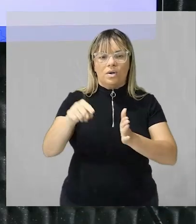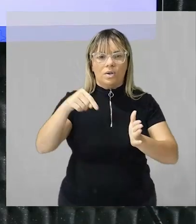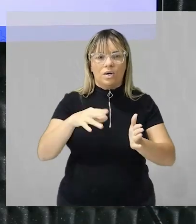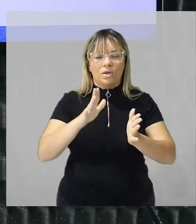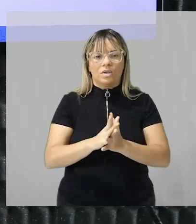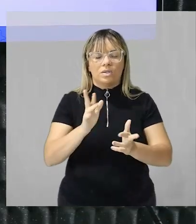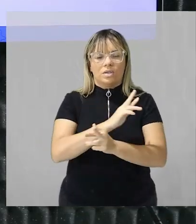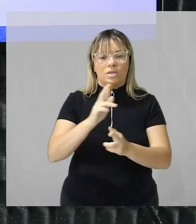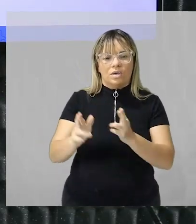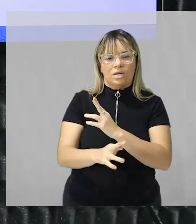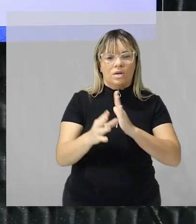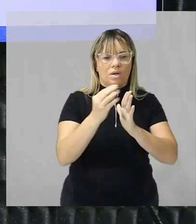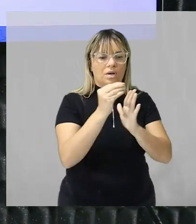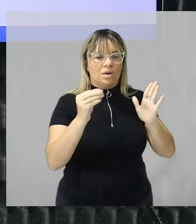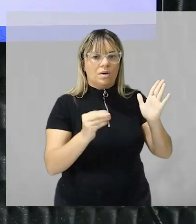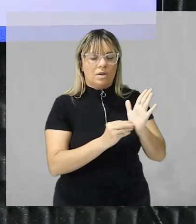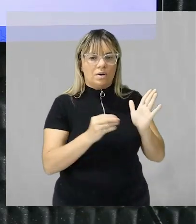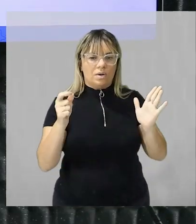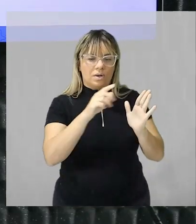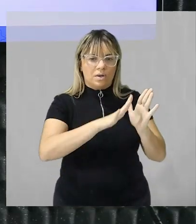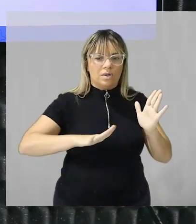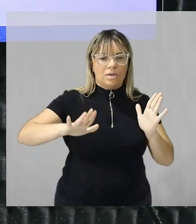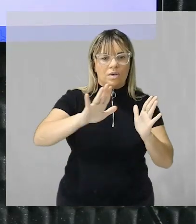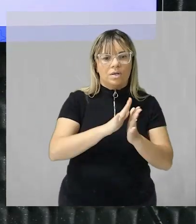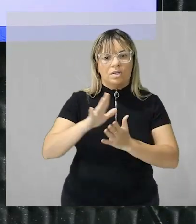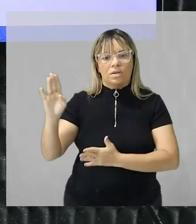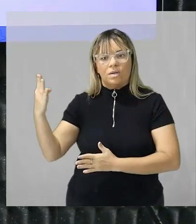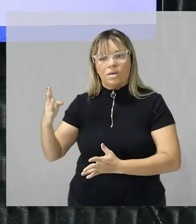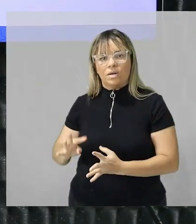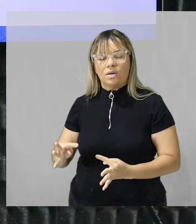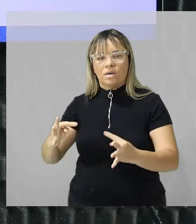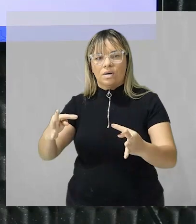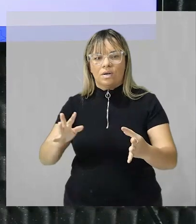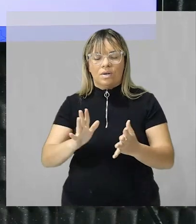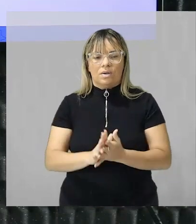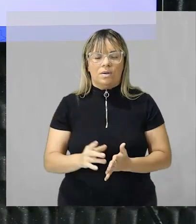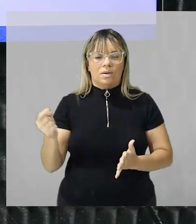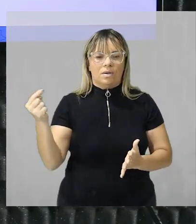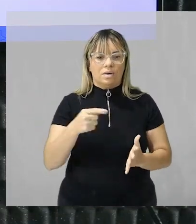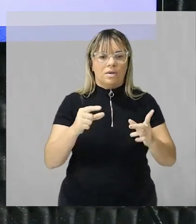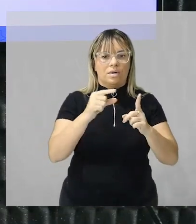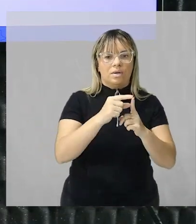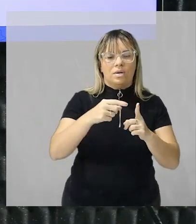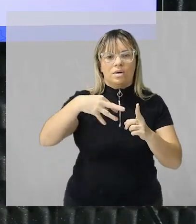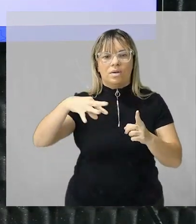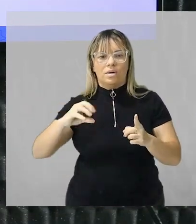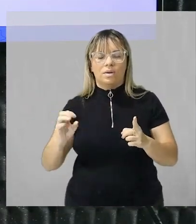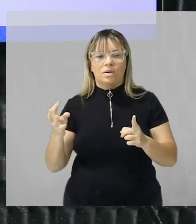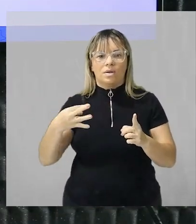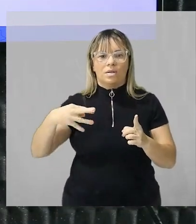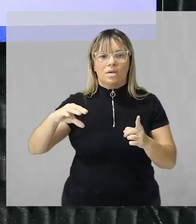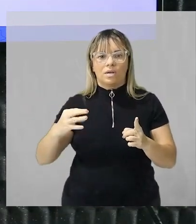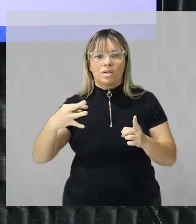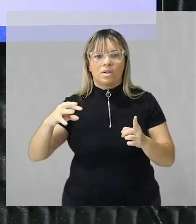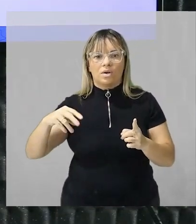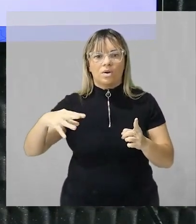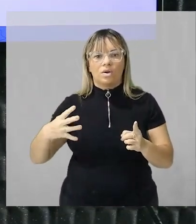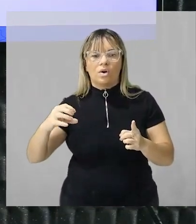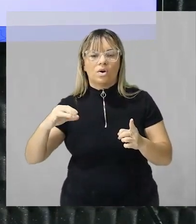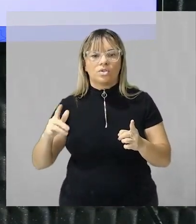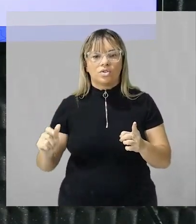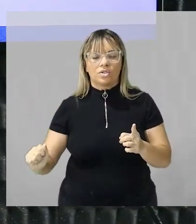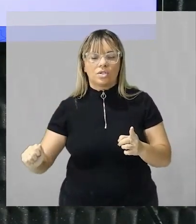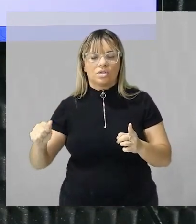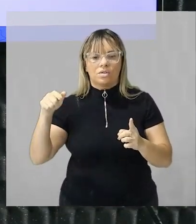conteúdos relacionados à área de biotecnologia. Então, essa palavra biotecnologia, né? Então, tecnologia